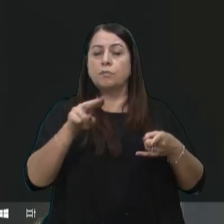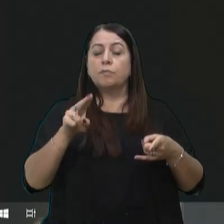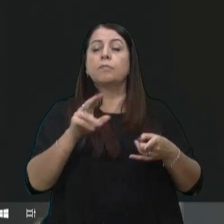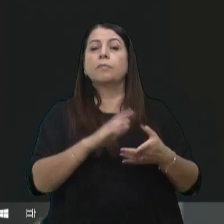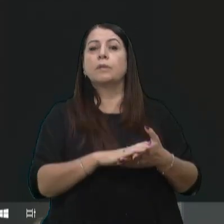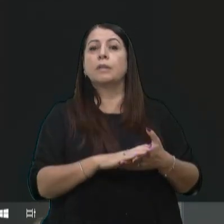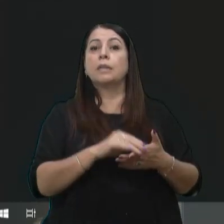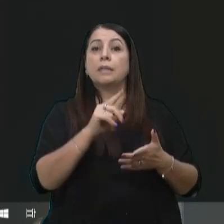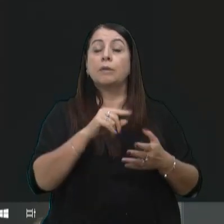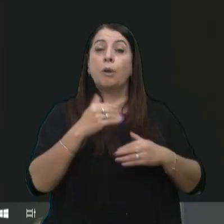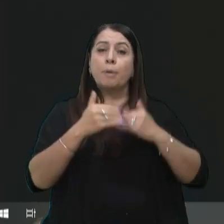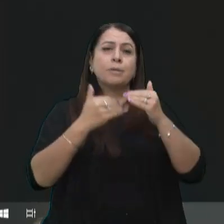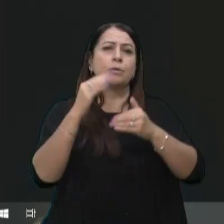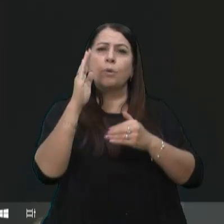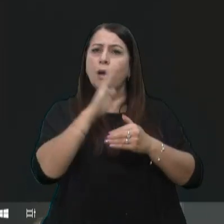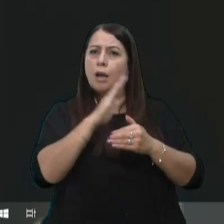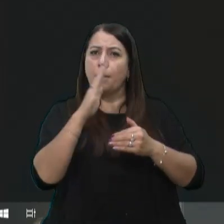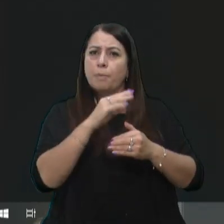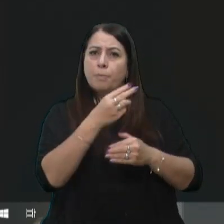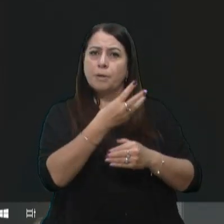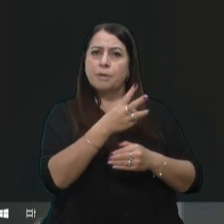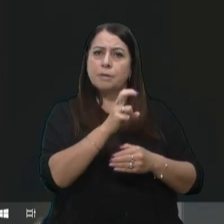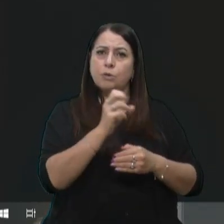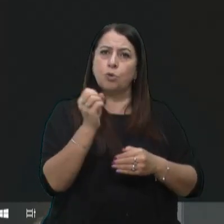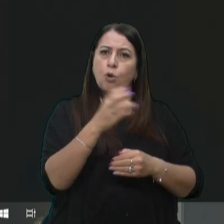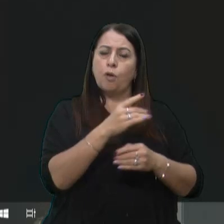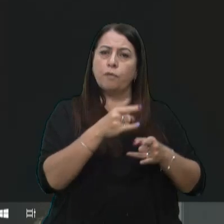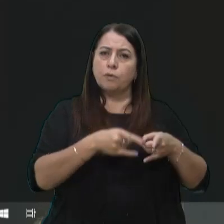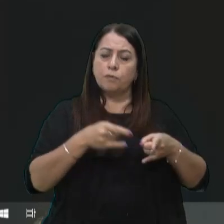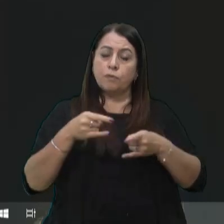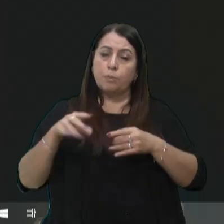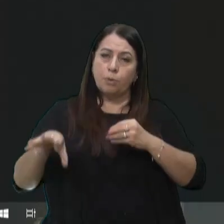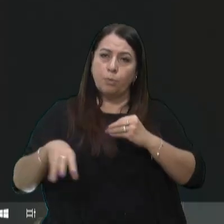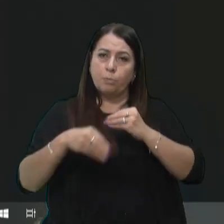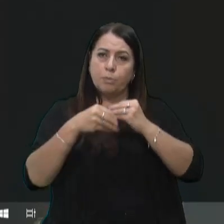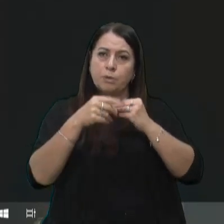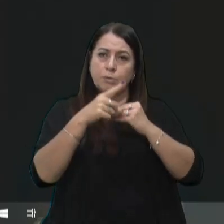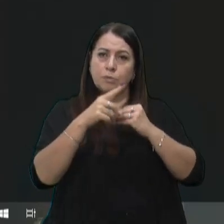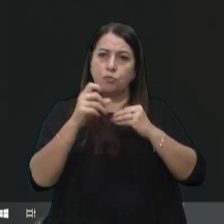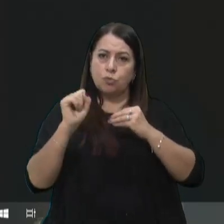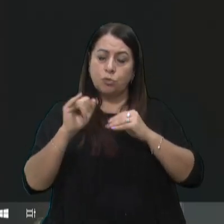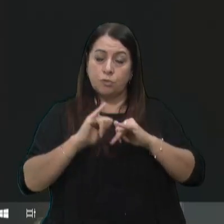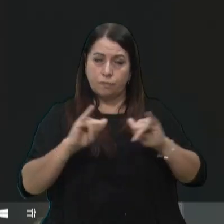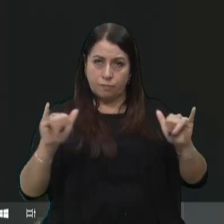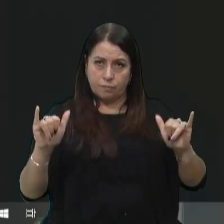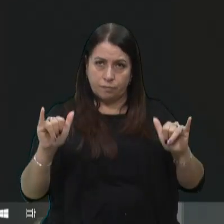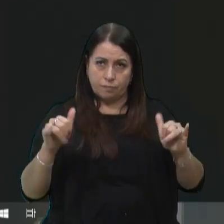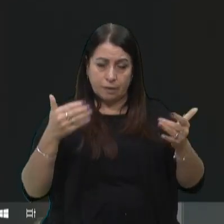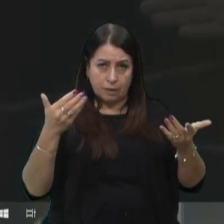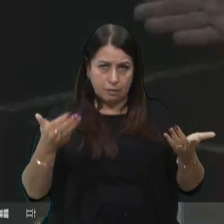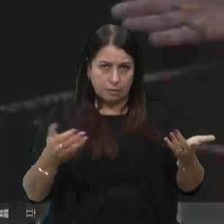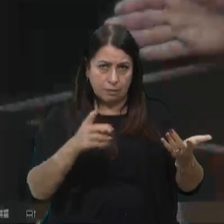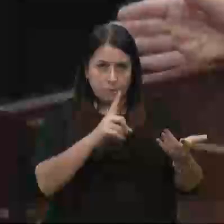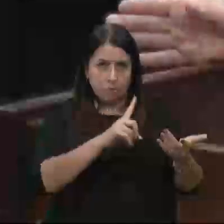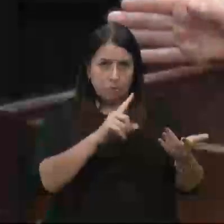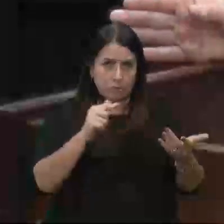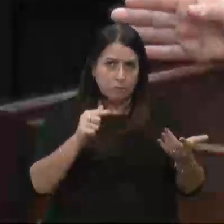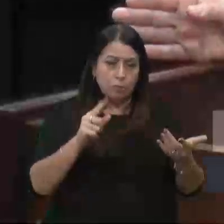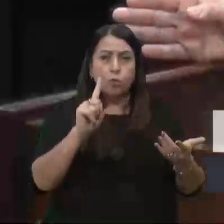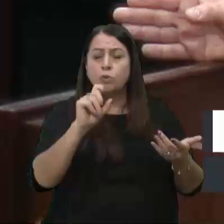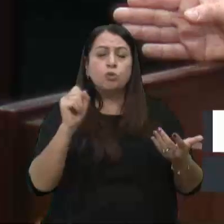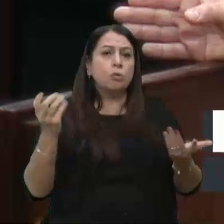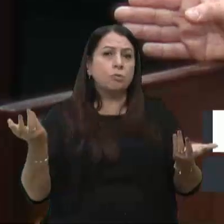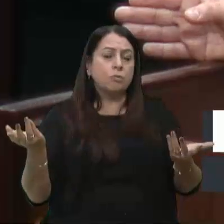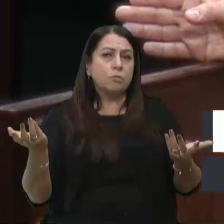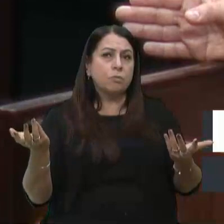E será um processo rápido para os 35 novos leitos para completar o 118 anunciados Então são 117 ou